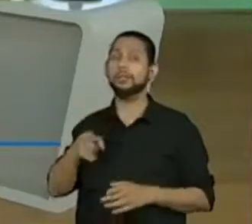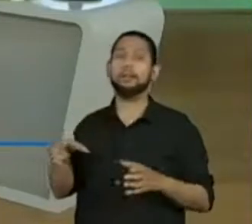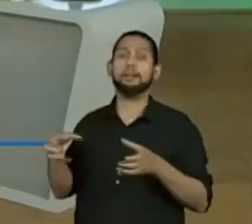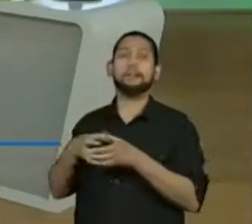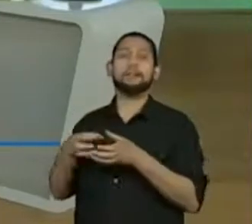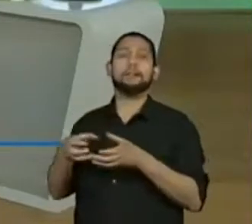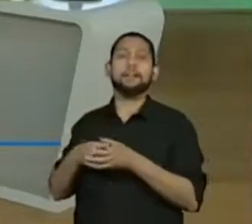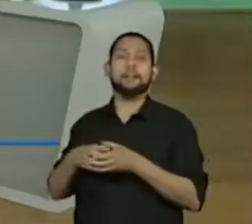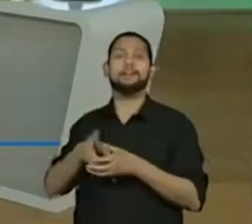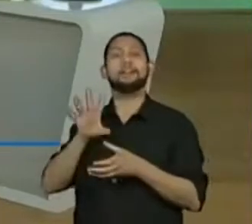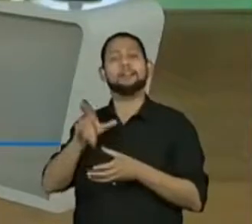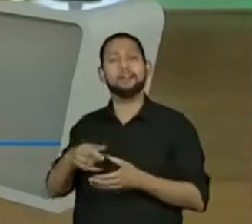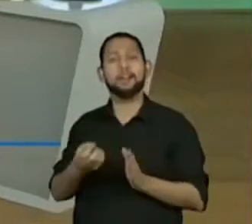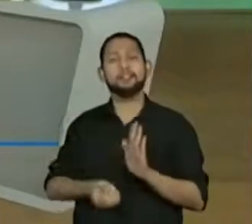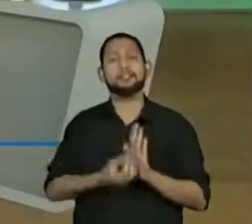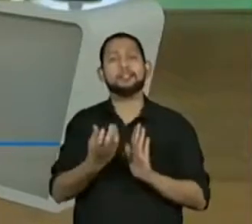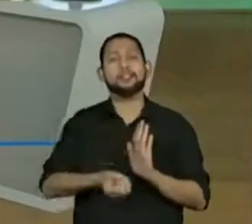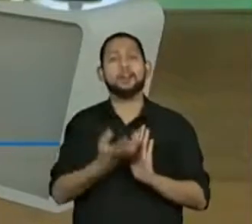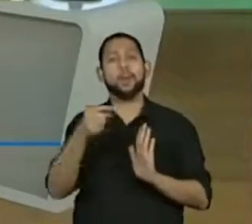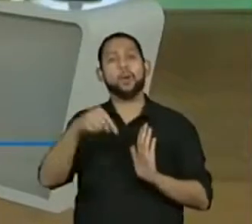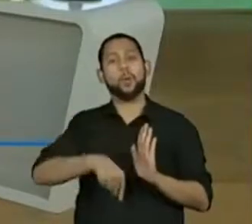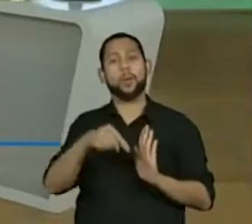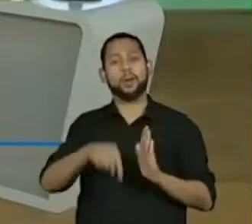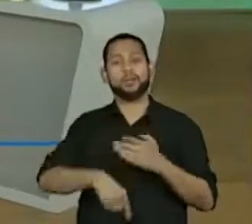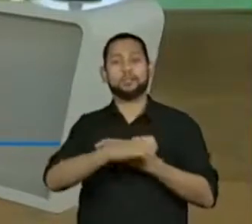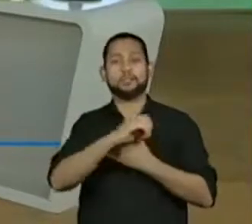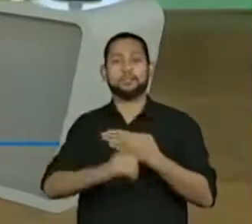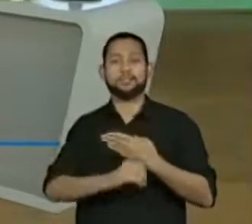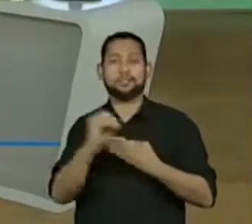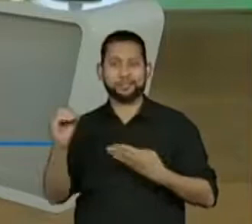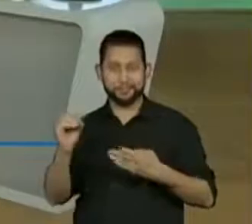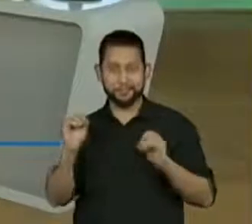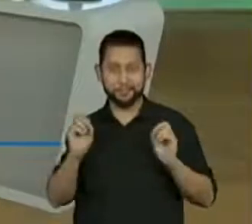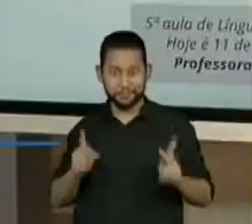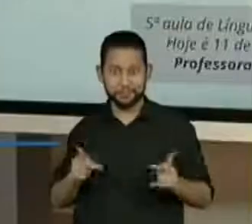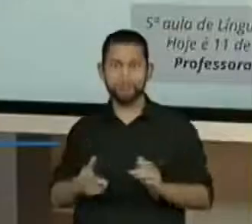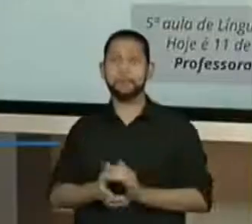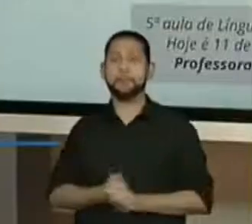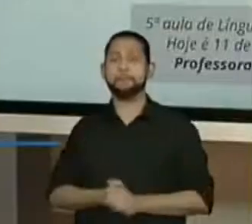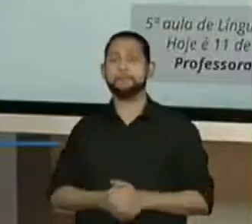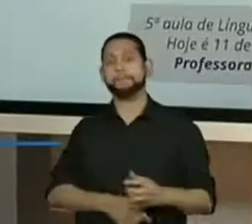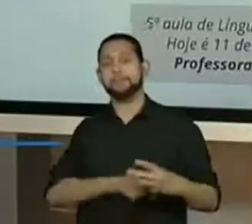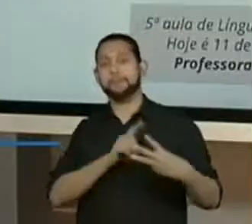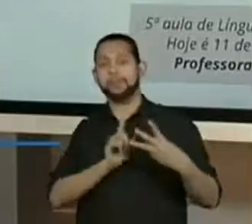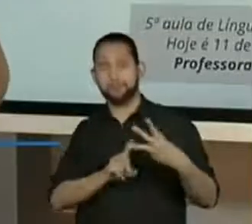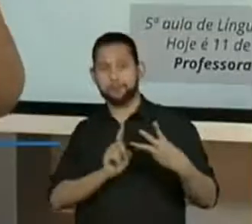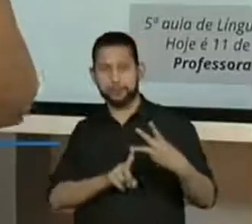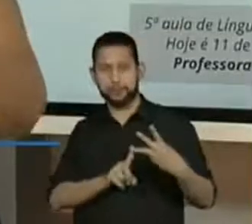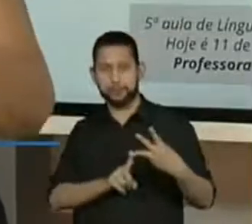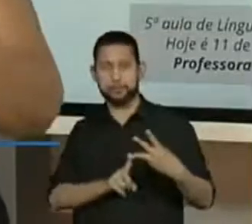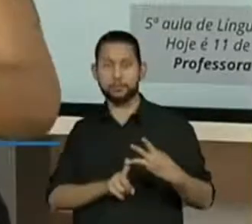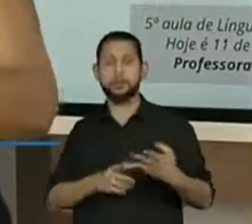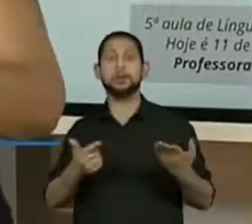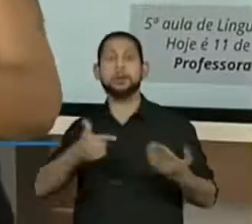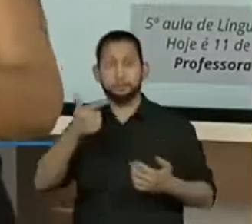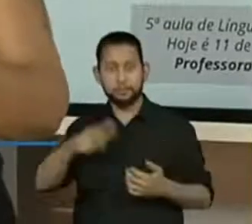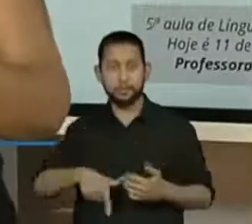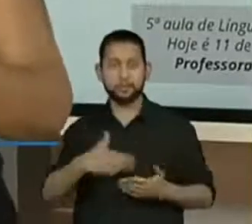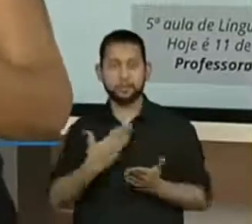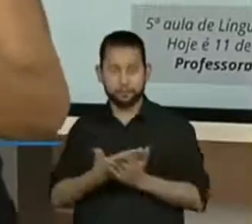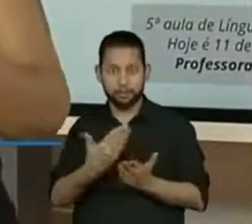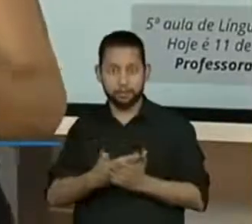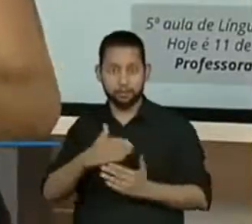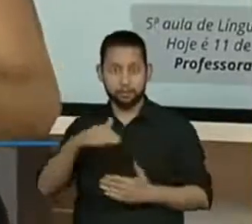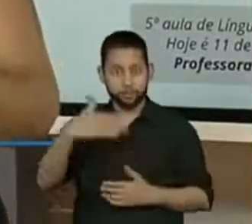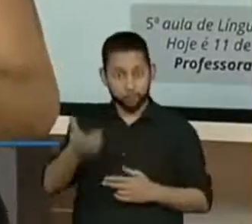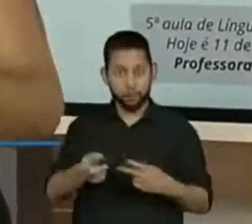galera que irá fazer o sarau aqui pelo centro de mídias o terceiro. Será nossa próxima aula